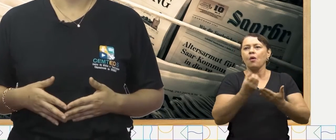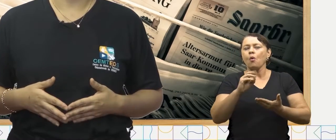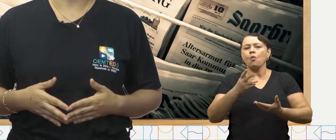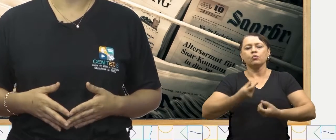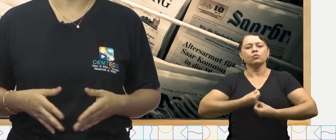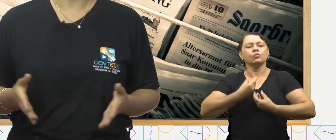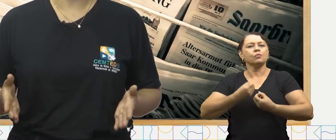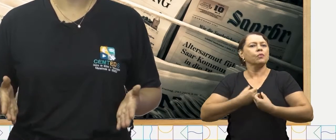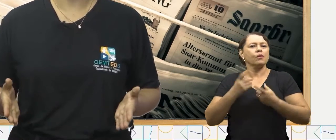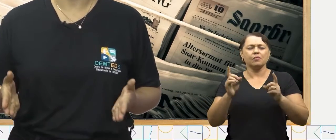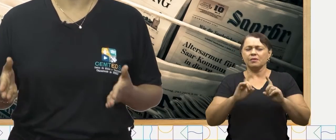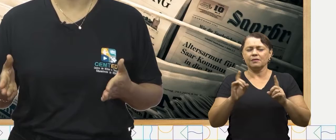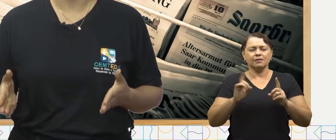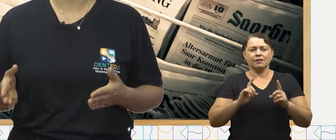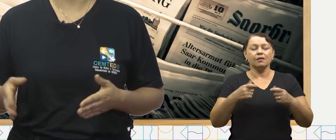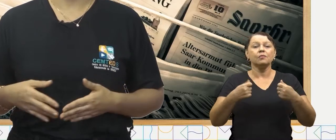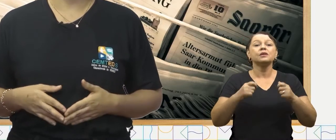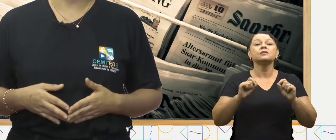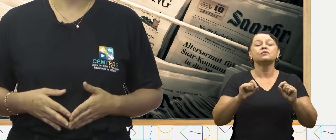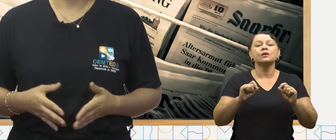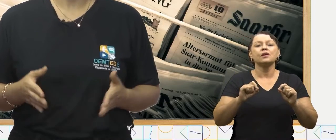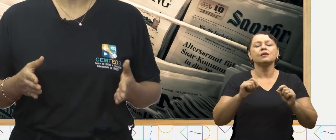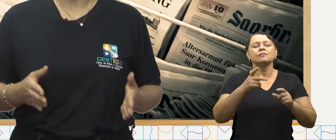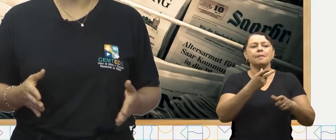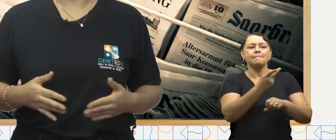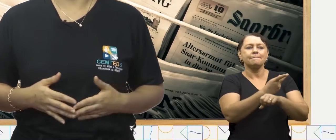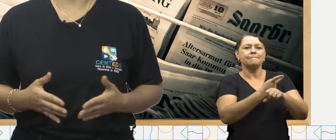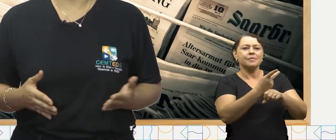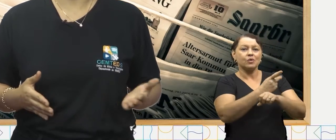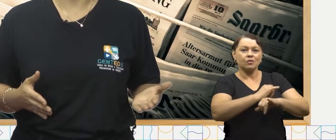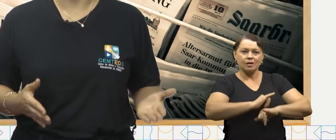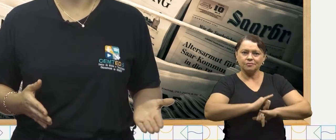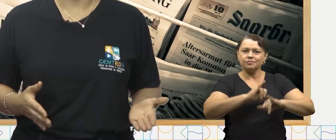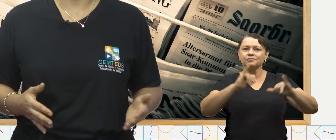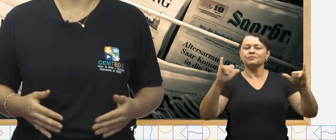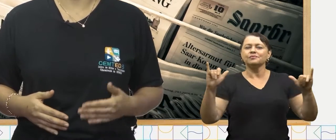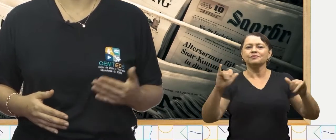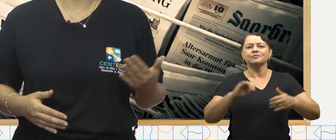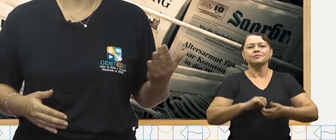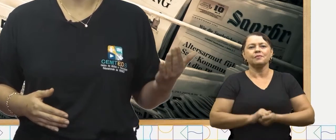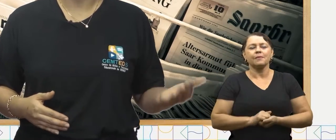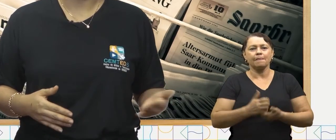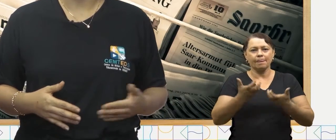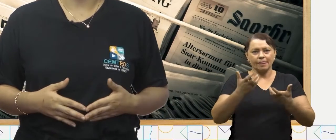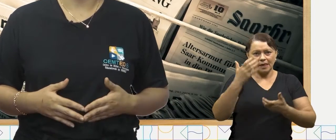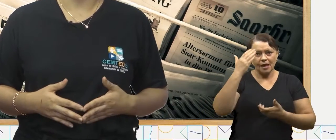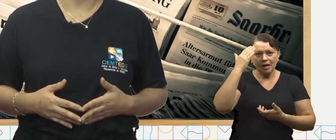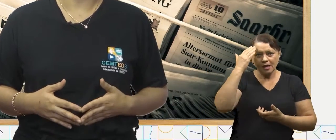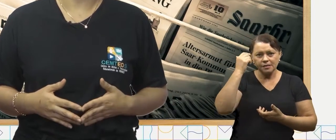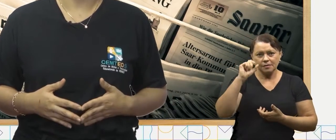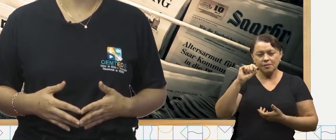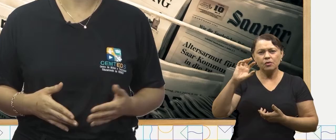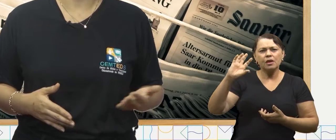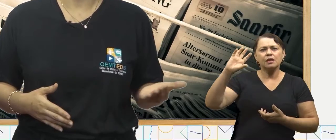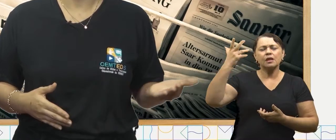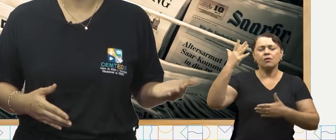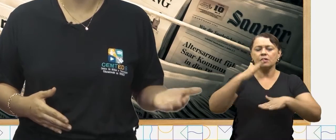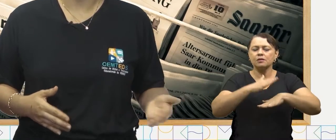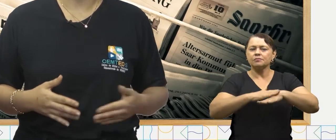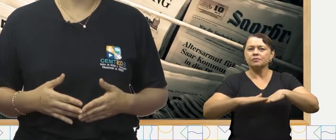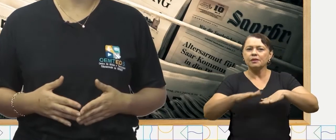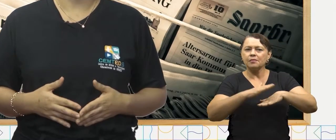deverá buscar então? Isso, notícias. Quer saber o que está acontecendo lá no país da